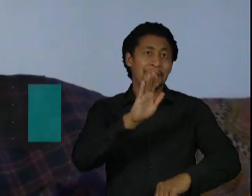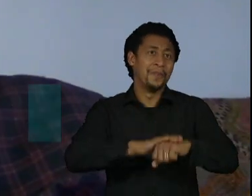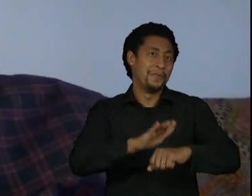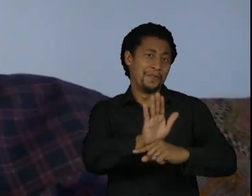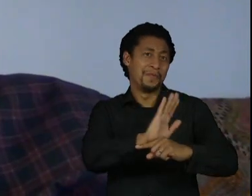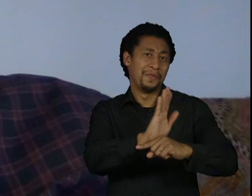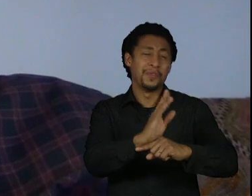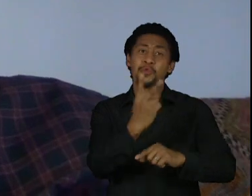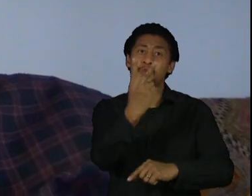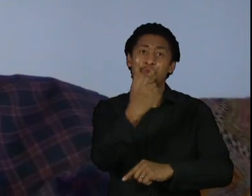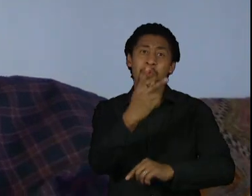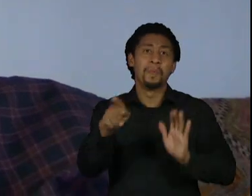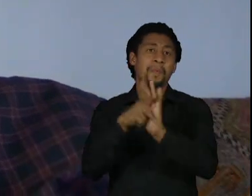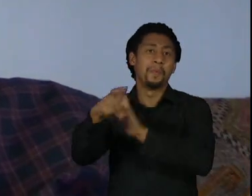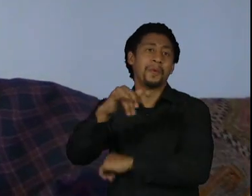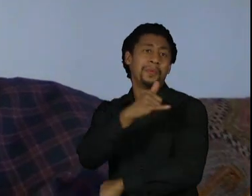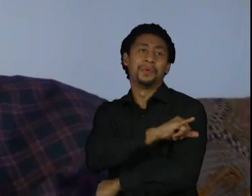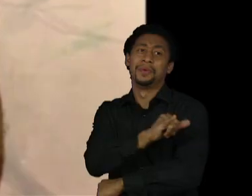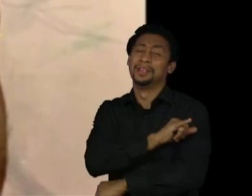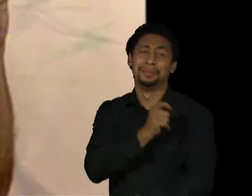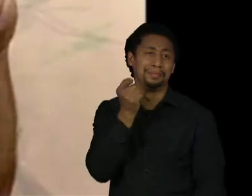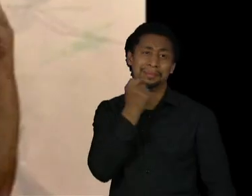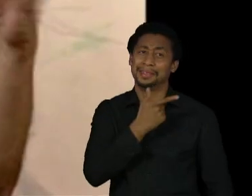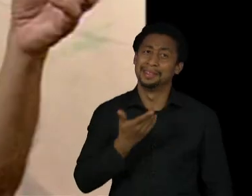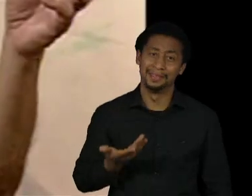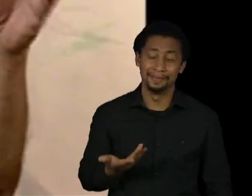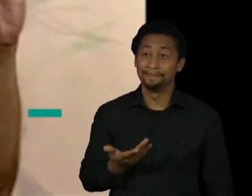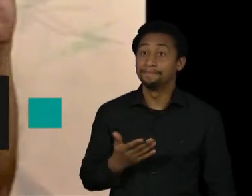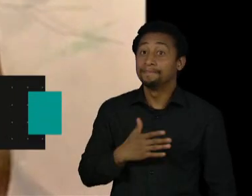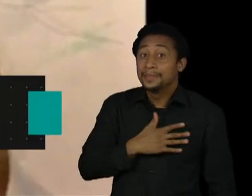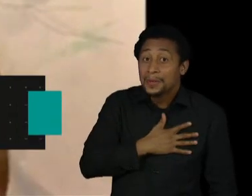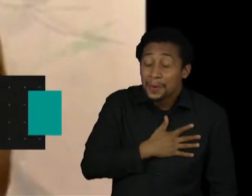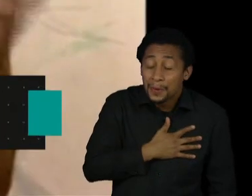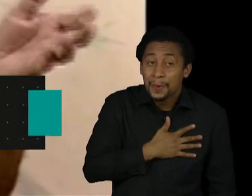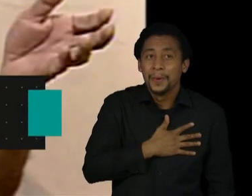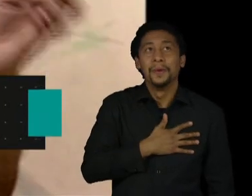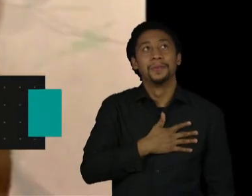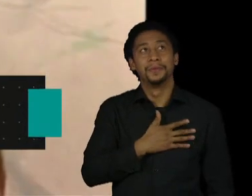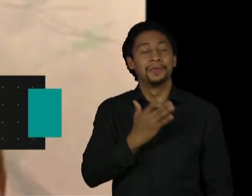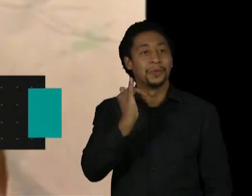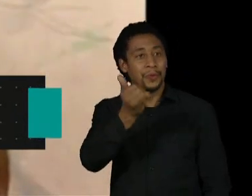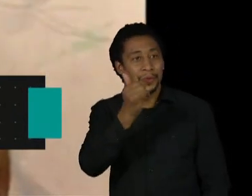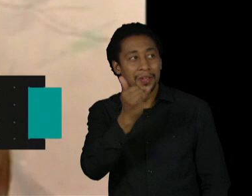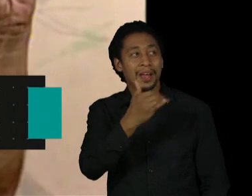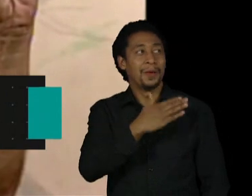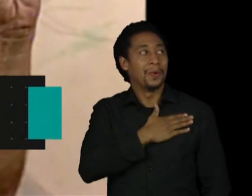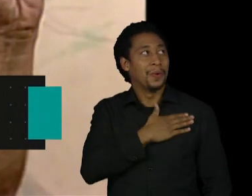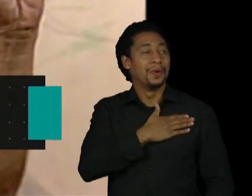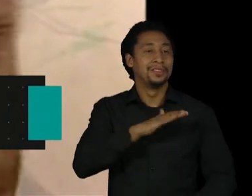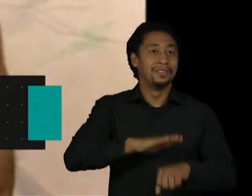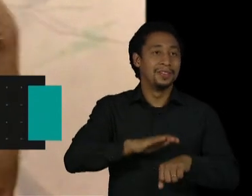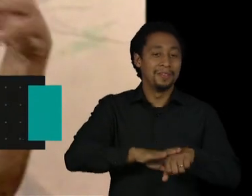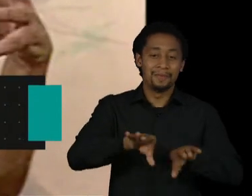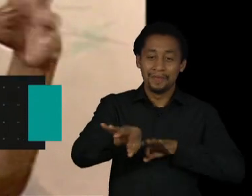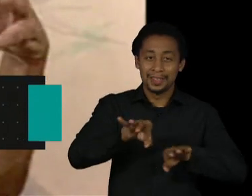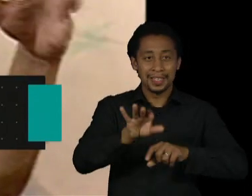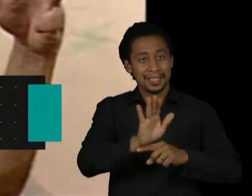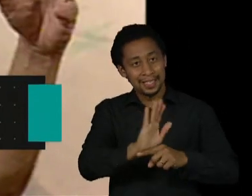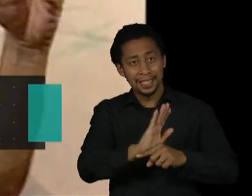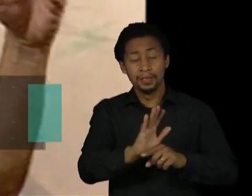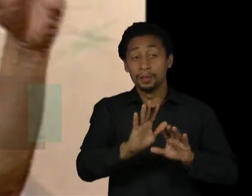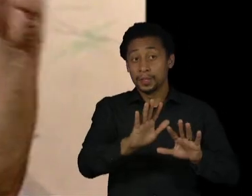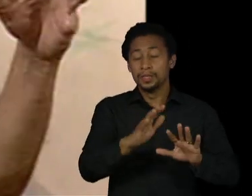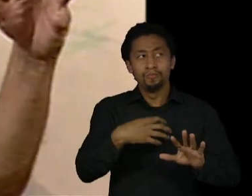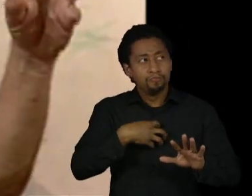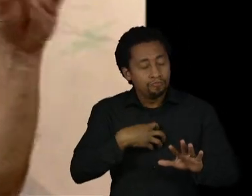eminentemente cariocas, né? Realmente. Eu gosto de fazer filme, gosto de contar essas histórias, né? Mas o que me